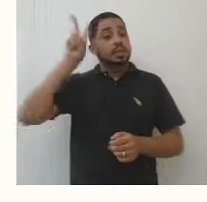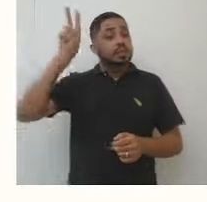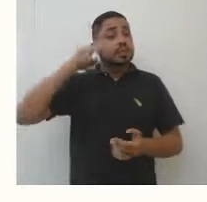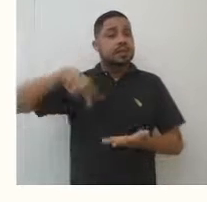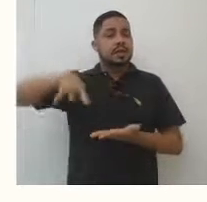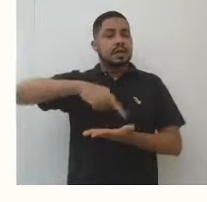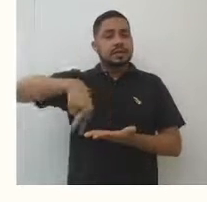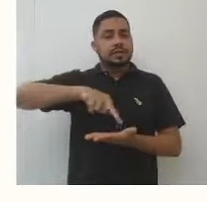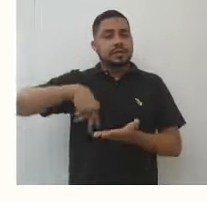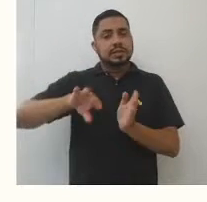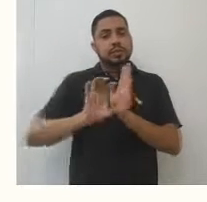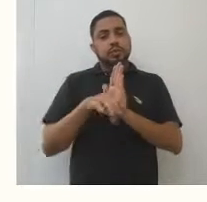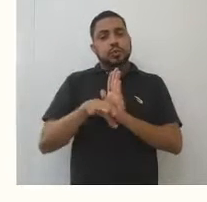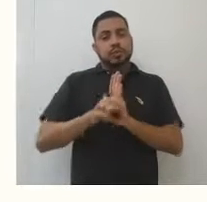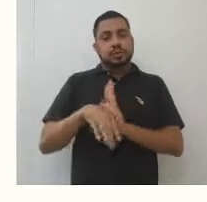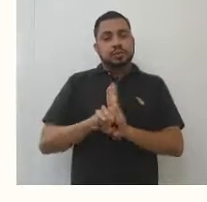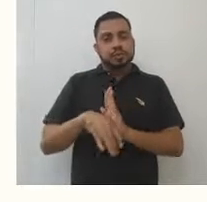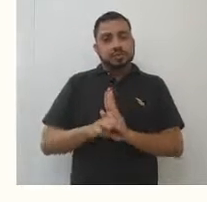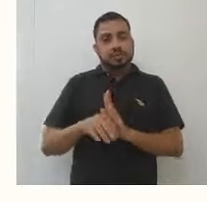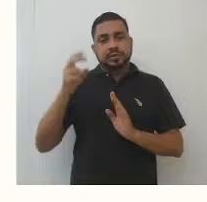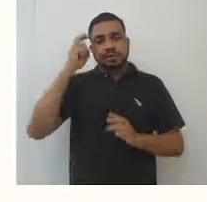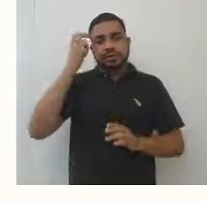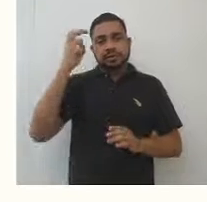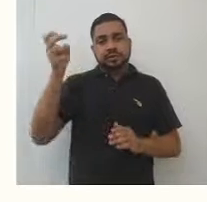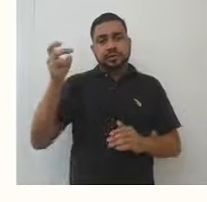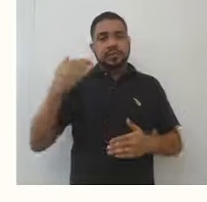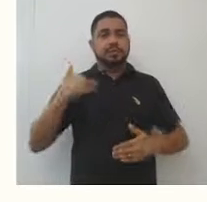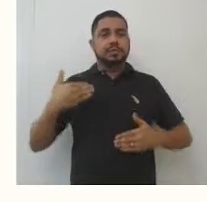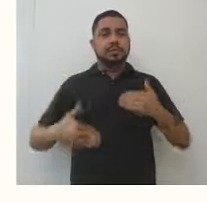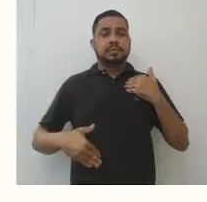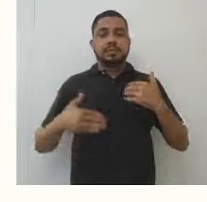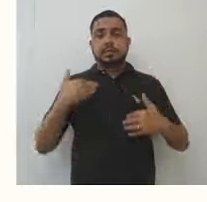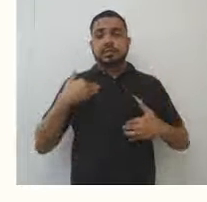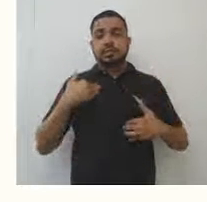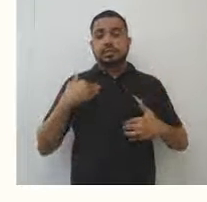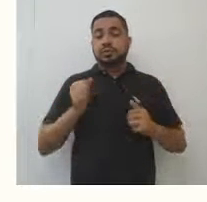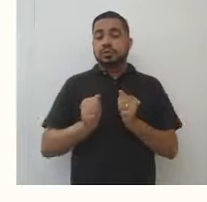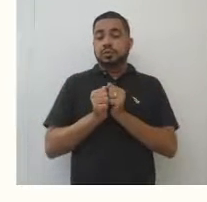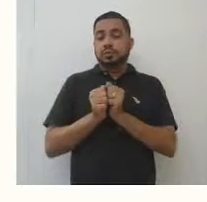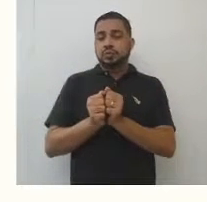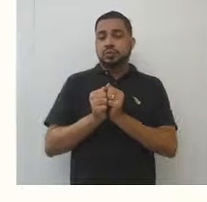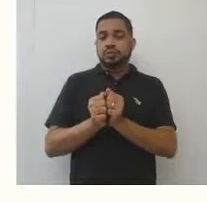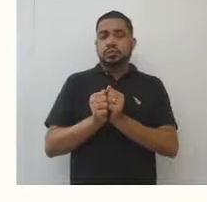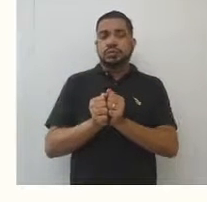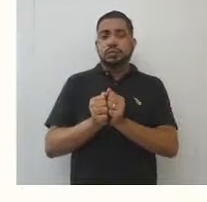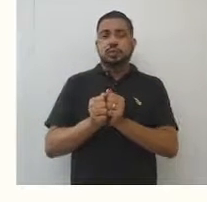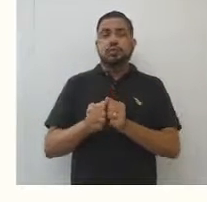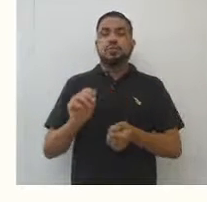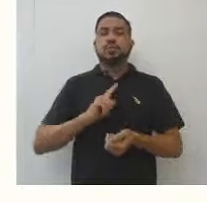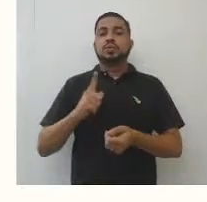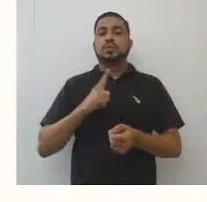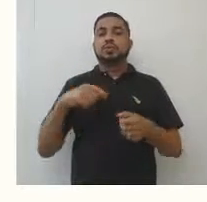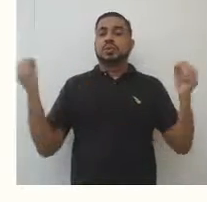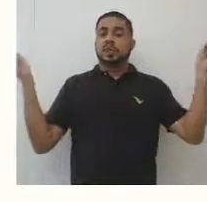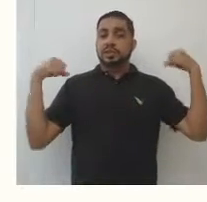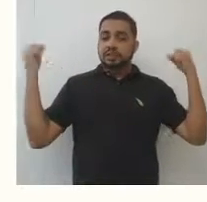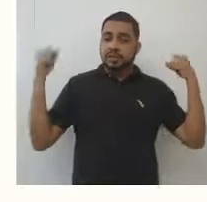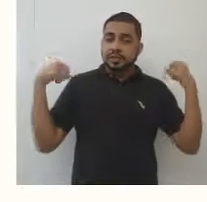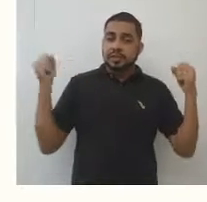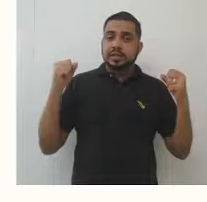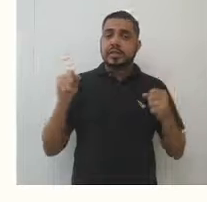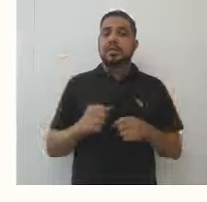um conteúdo da cultura corporal, junto com a ginástica, a luta,